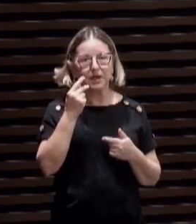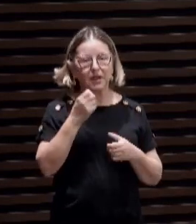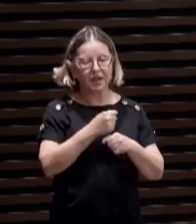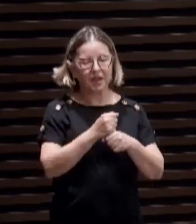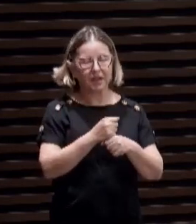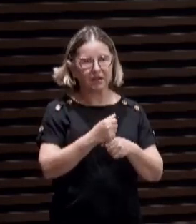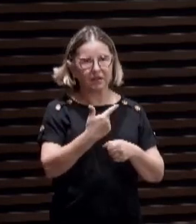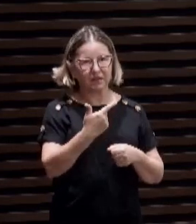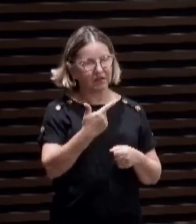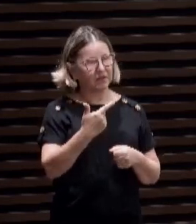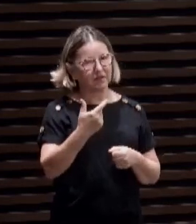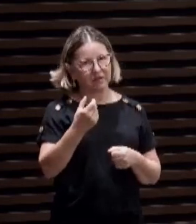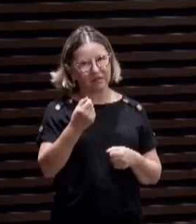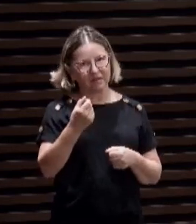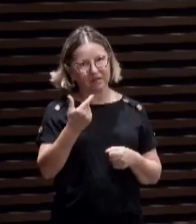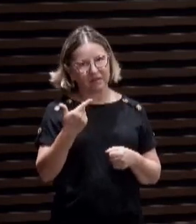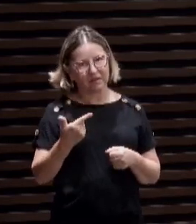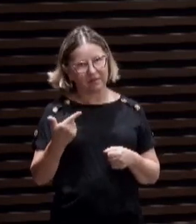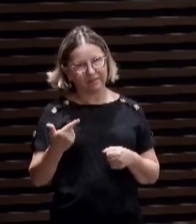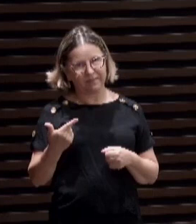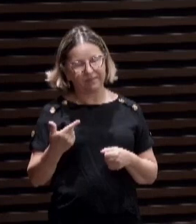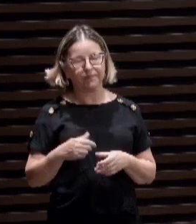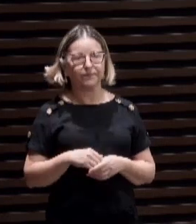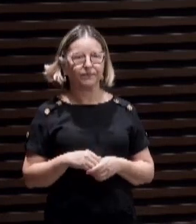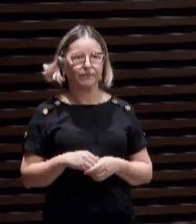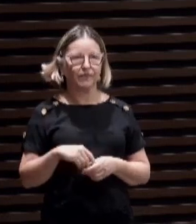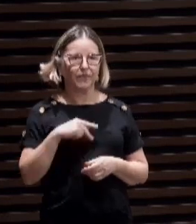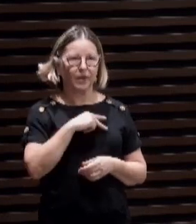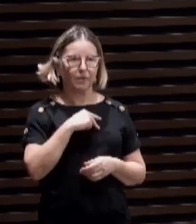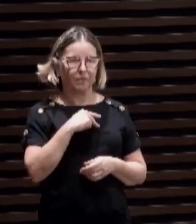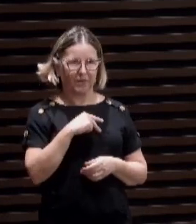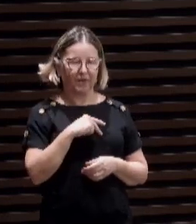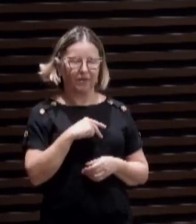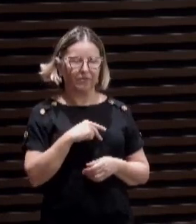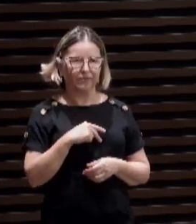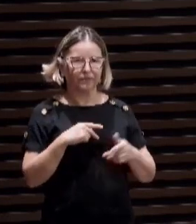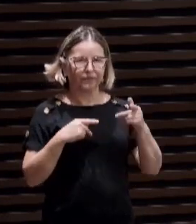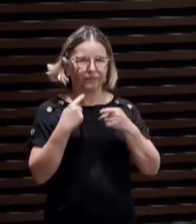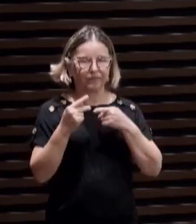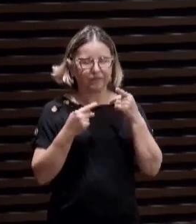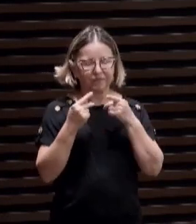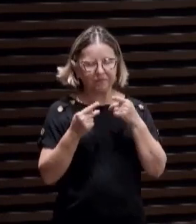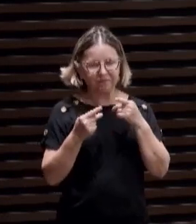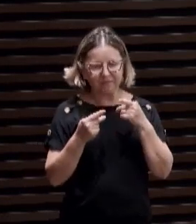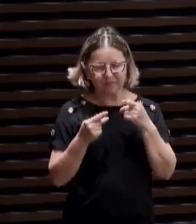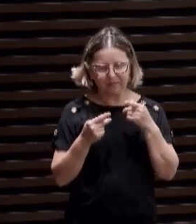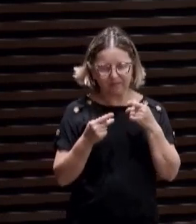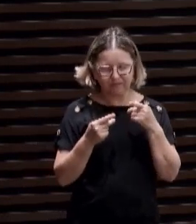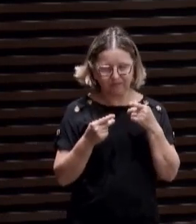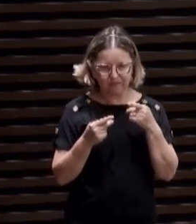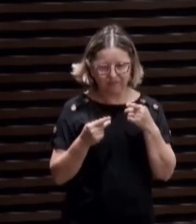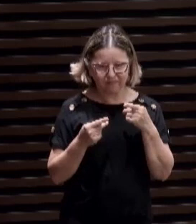Paulo, ele diz a Tito, e eu peço que coloque o texto de Tito, capítulo 3, versículo 3, ele diz